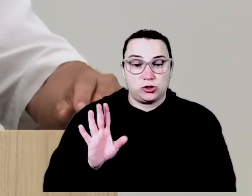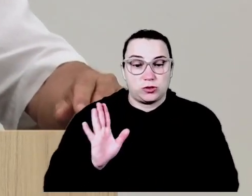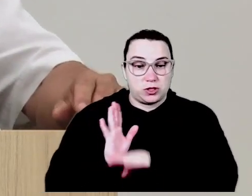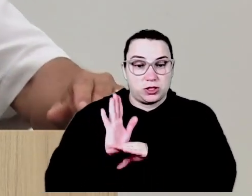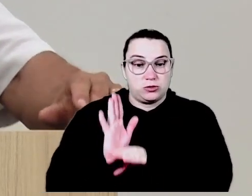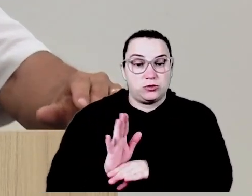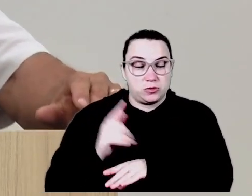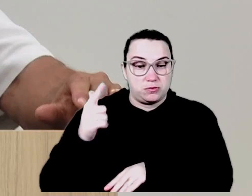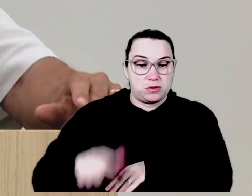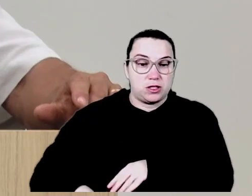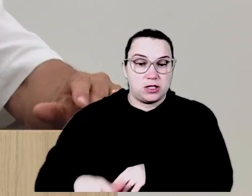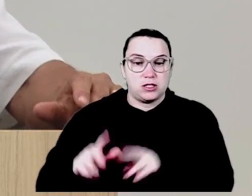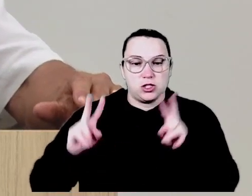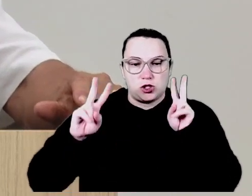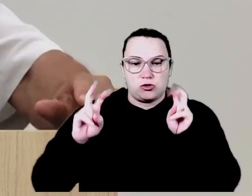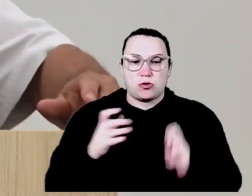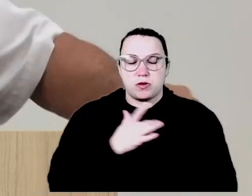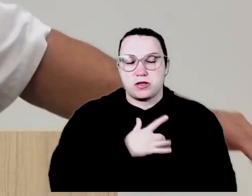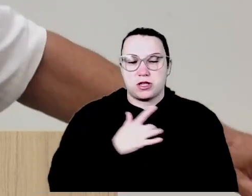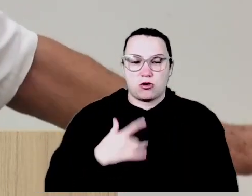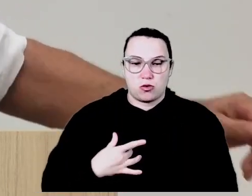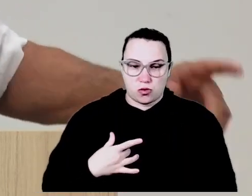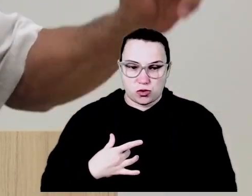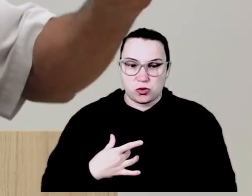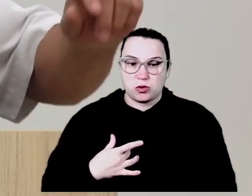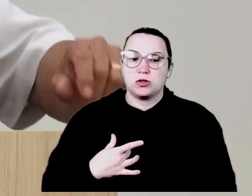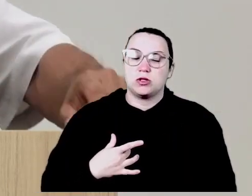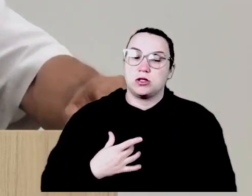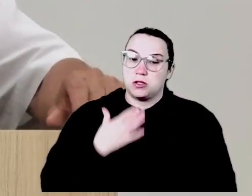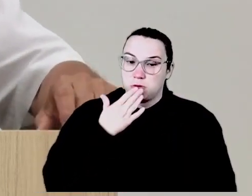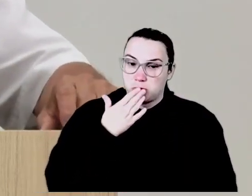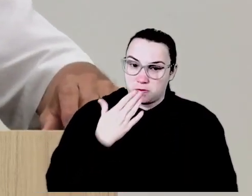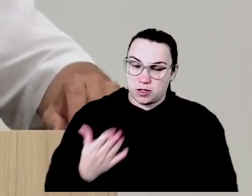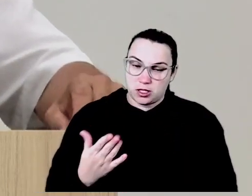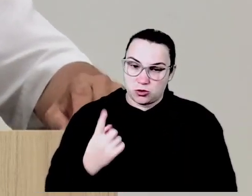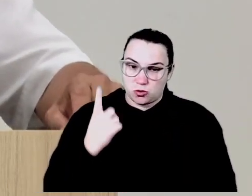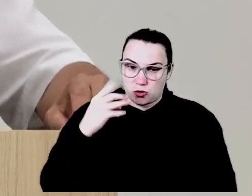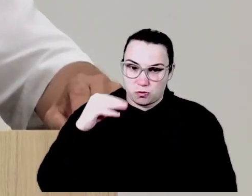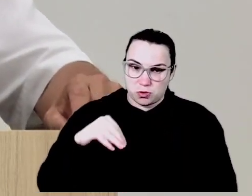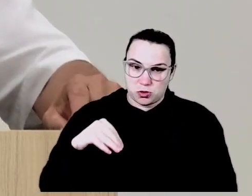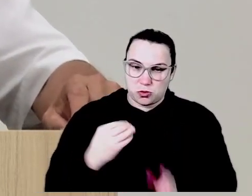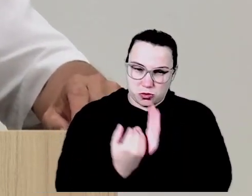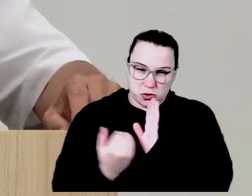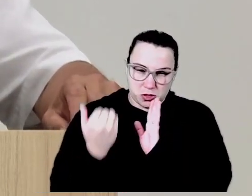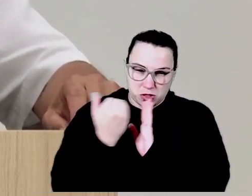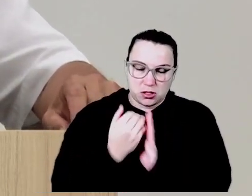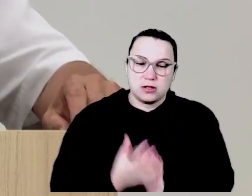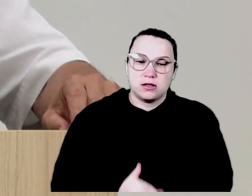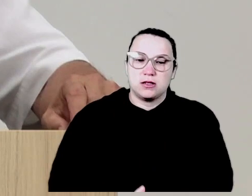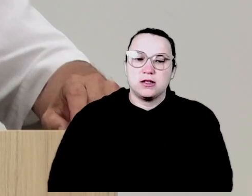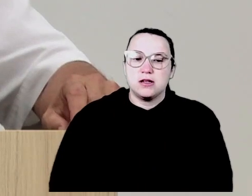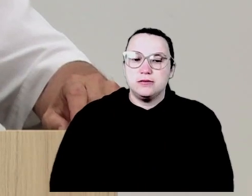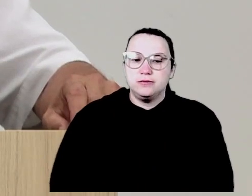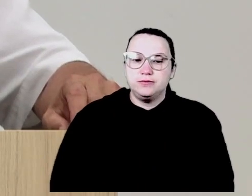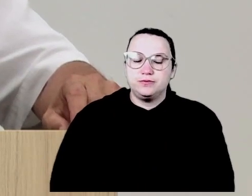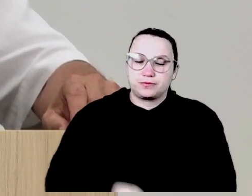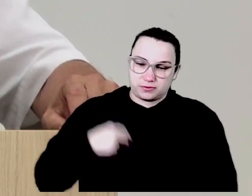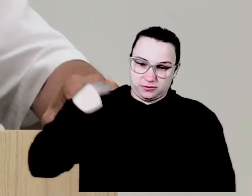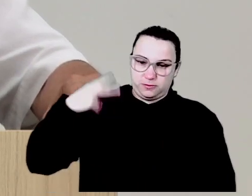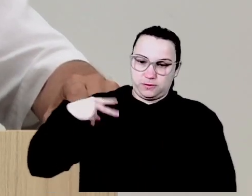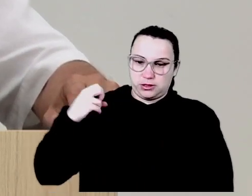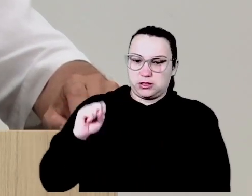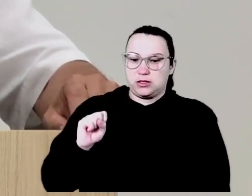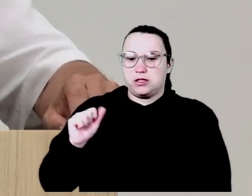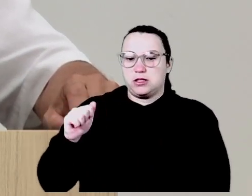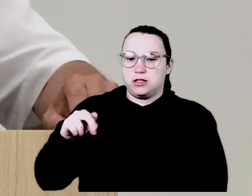respeito da questão da saúde que é um tema muito polêmico já peço antecipadamente mais um minuto Presidente eu só Vereador Sandro gostaria de